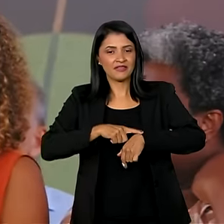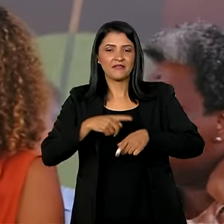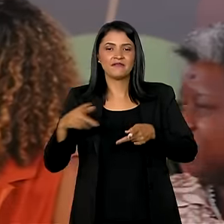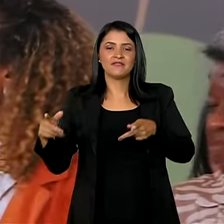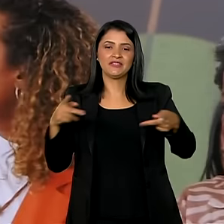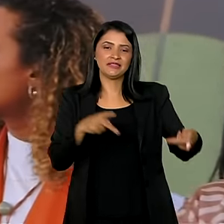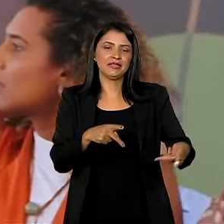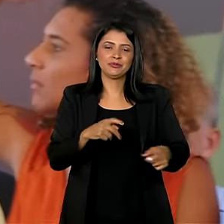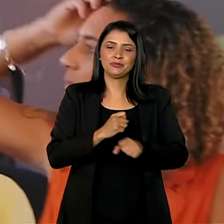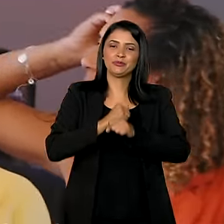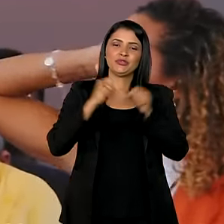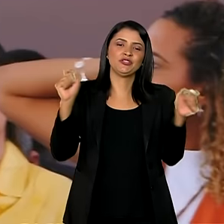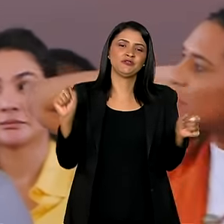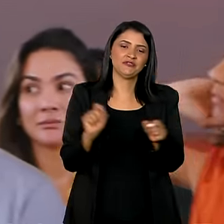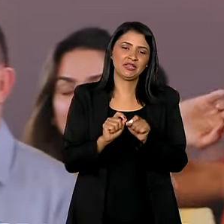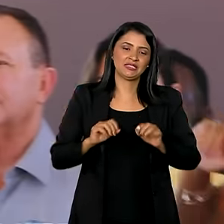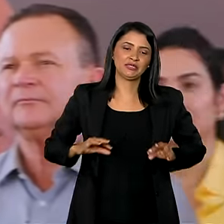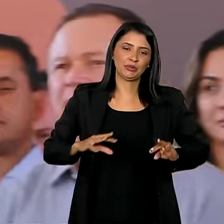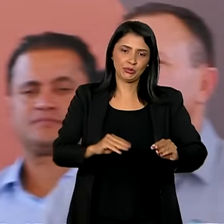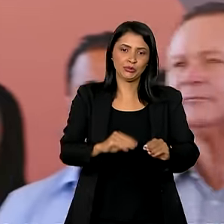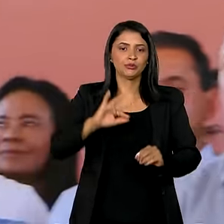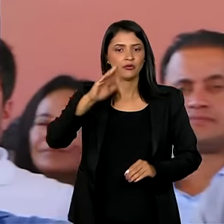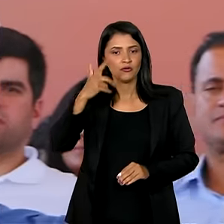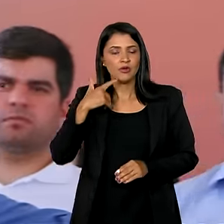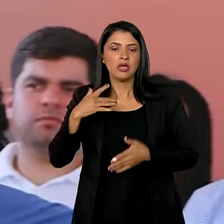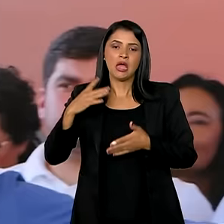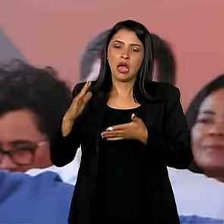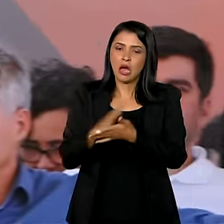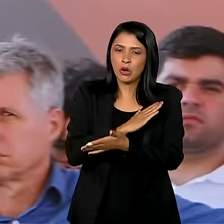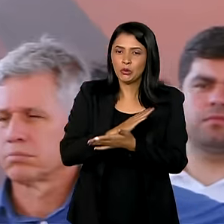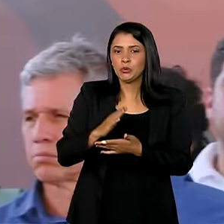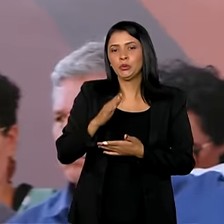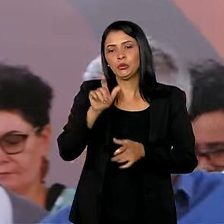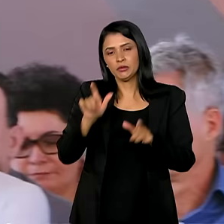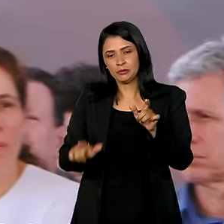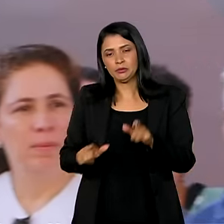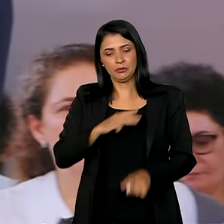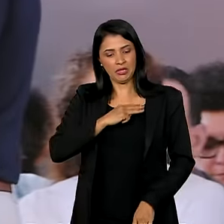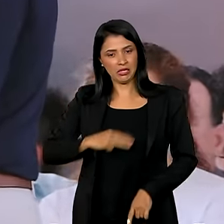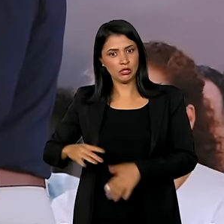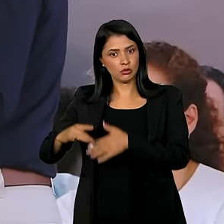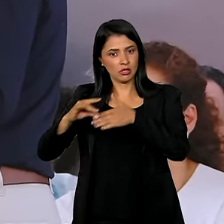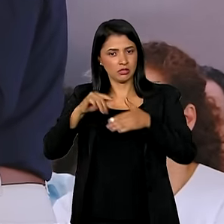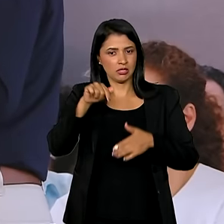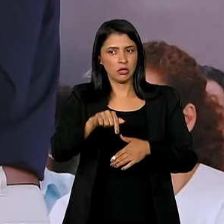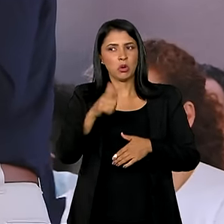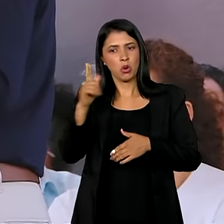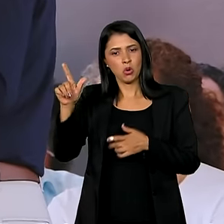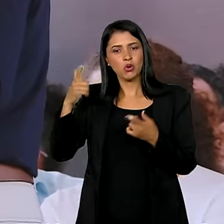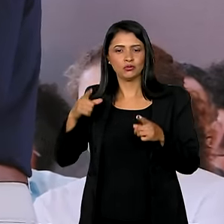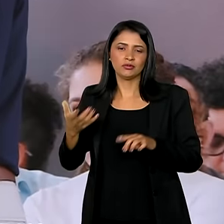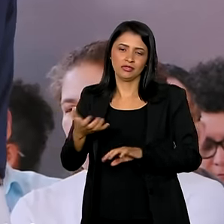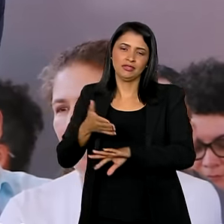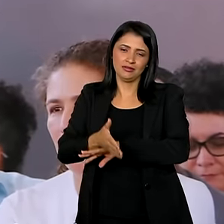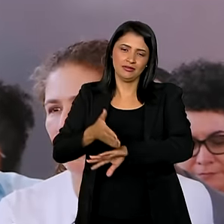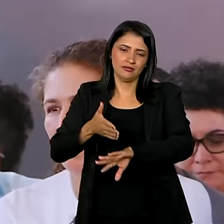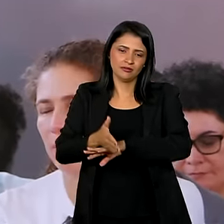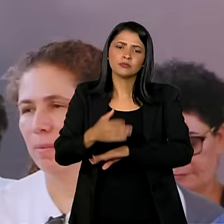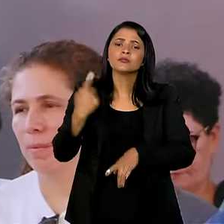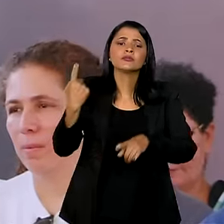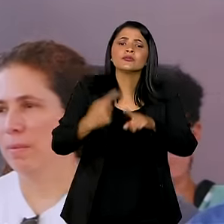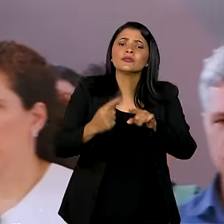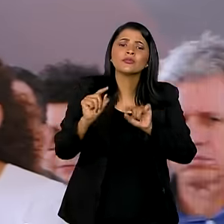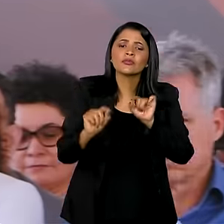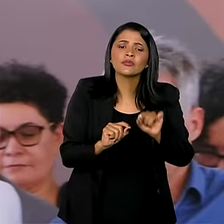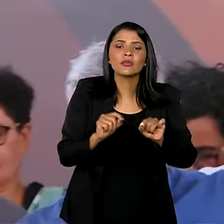para fazer tudo, eu resolvi trazer apenas alguns ministros, mas outros queriam vir. Por quê?